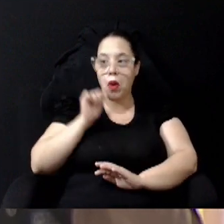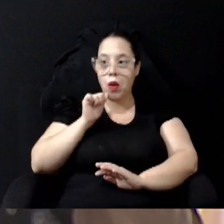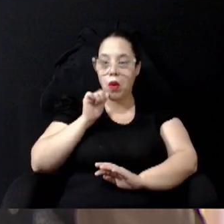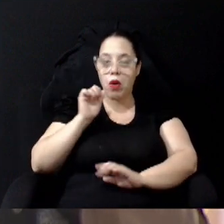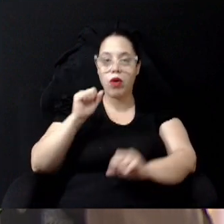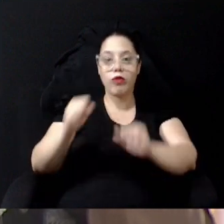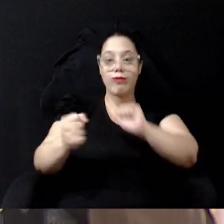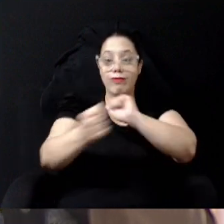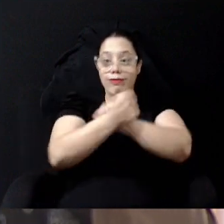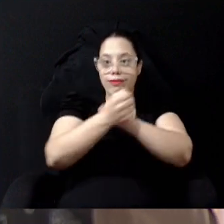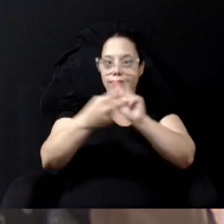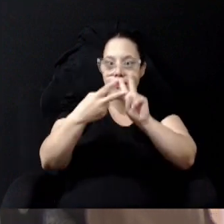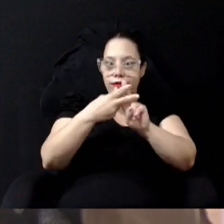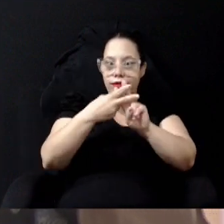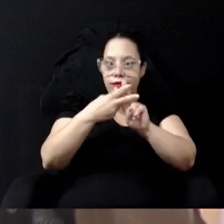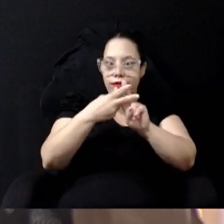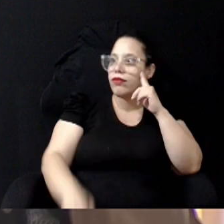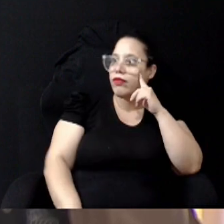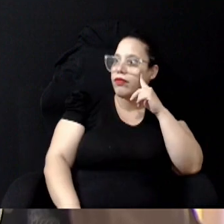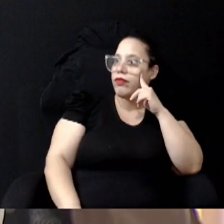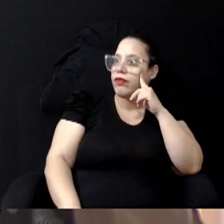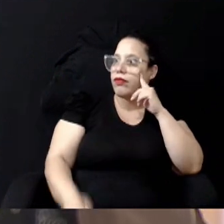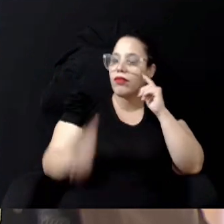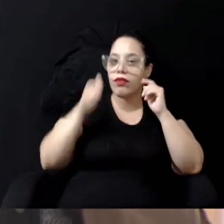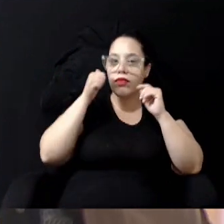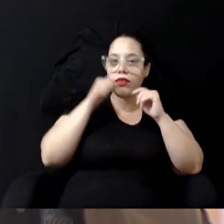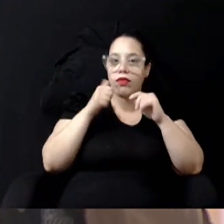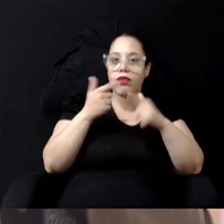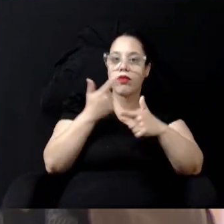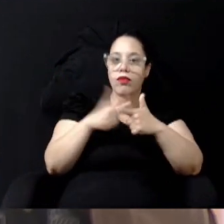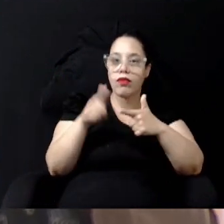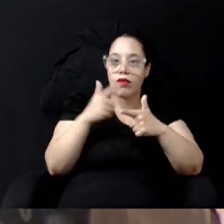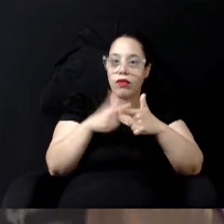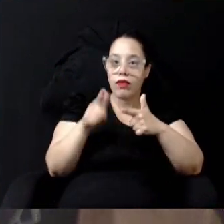escravizada. Mulher essa com problemas